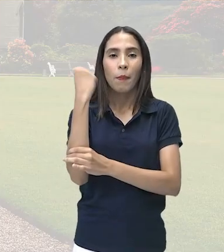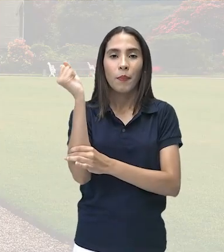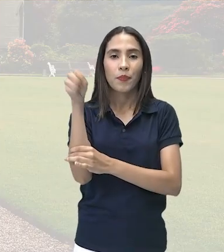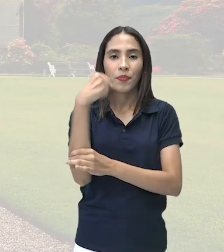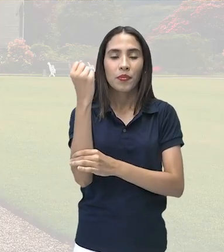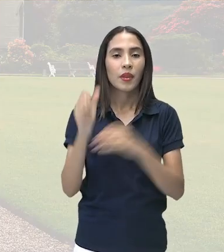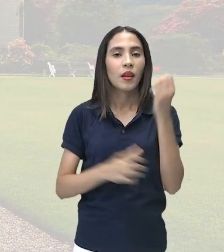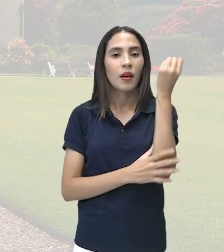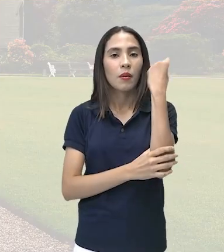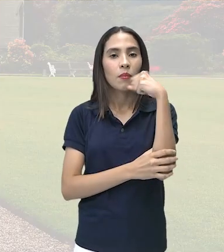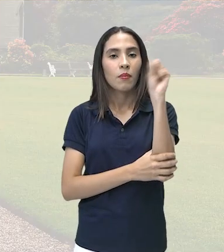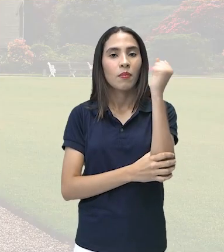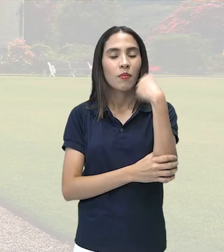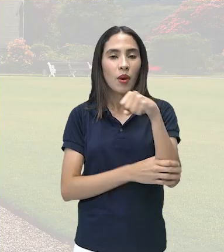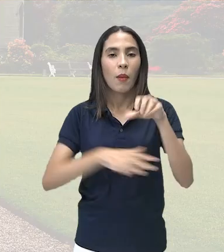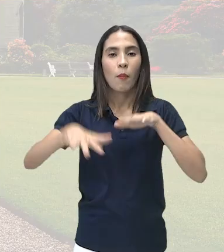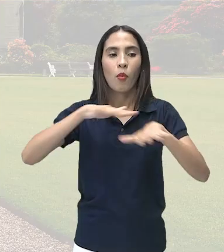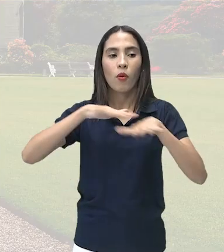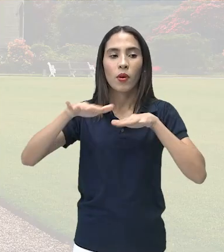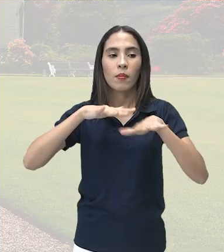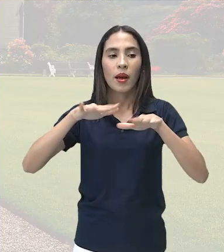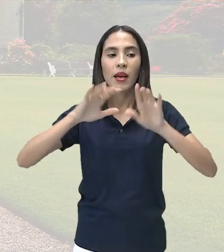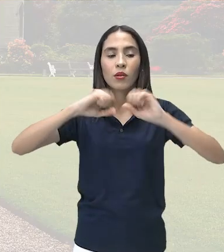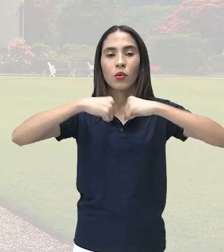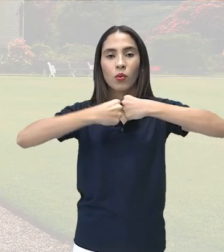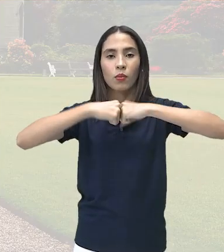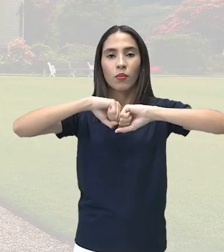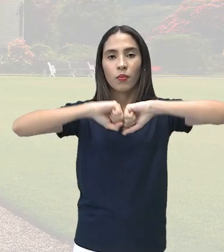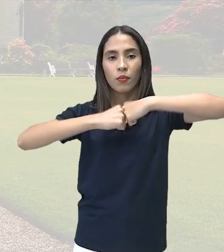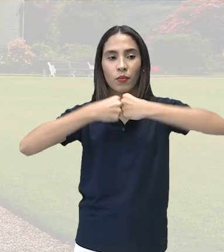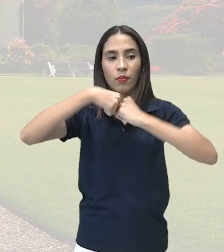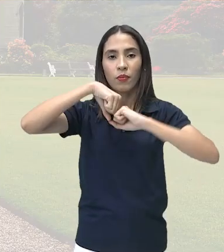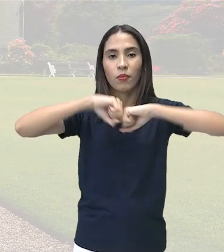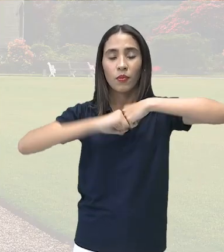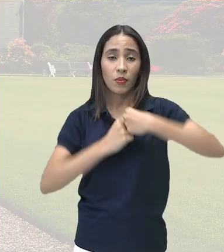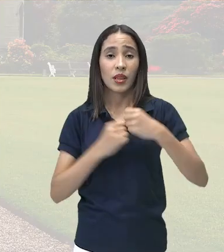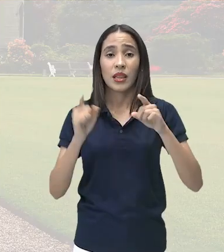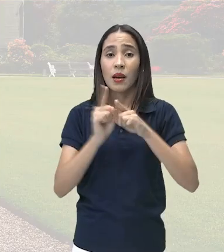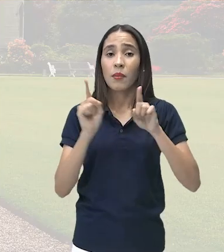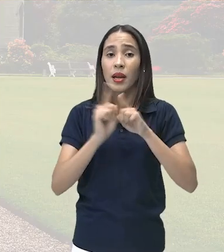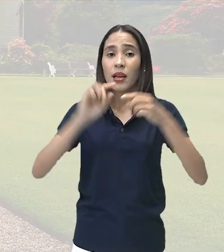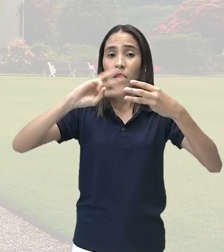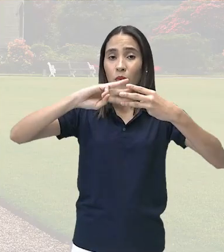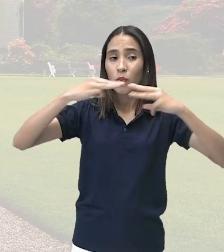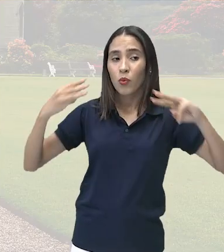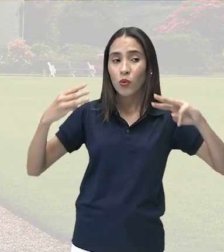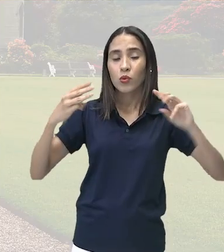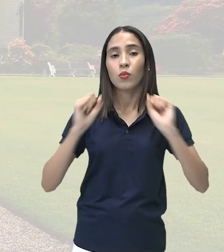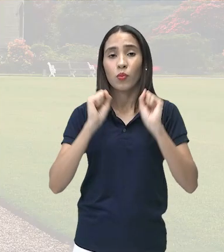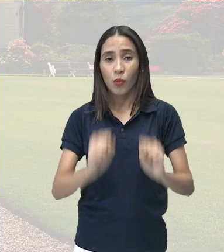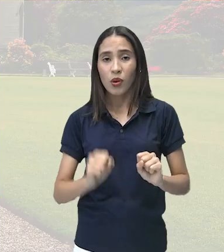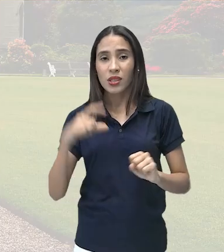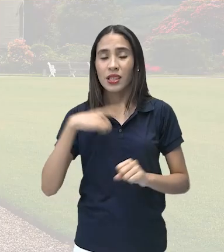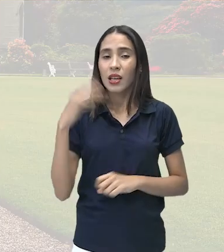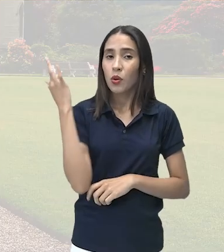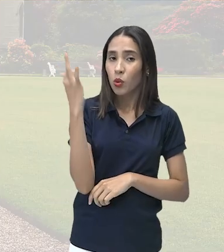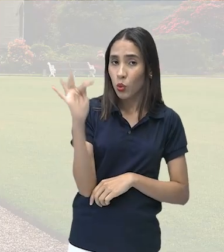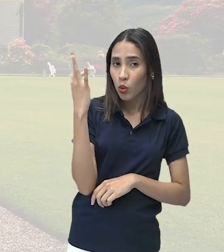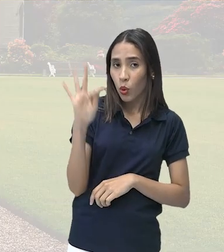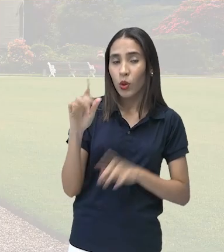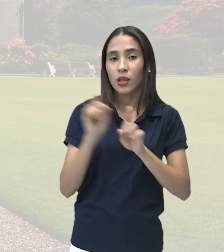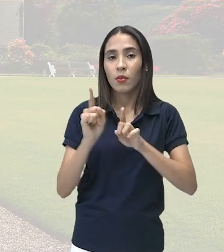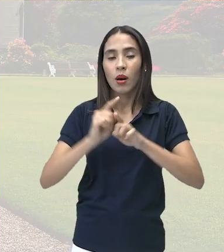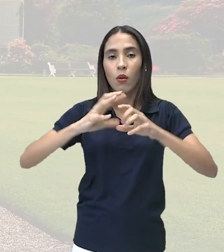articulações, que é o que fazem os movimentos do nosso corpo, e nos músculos, que podem causar dor e